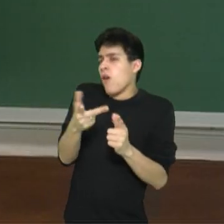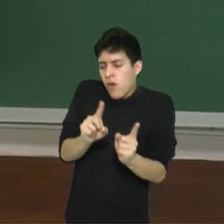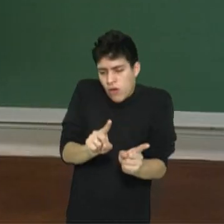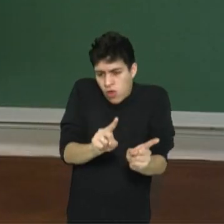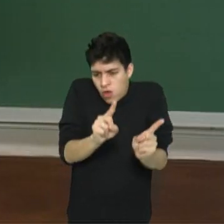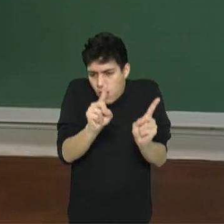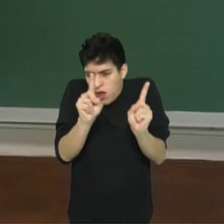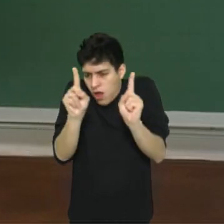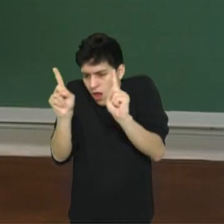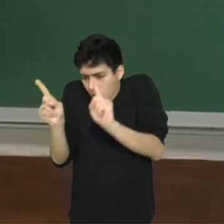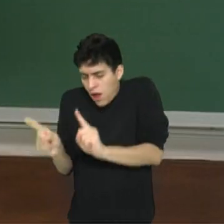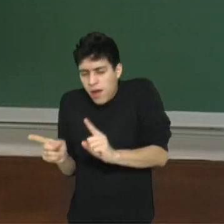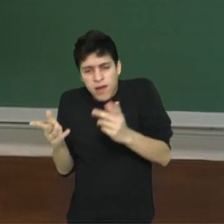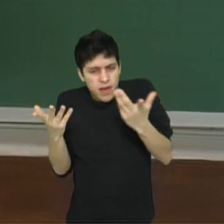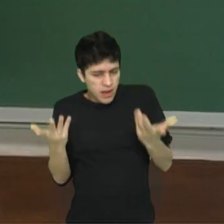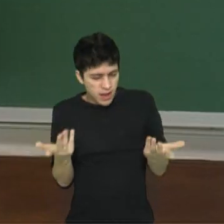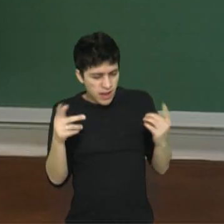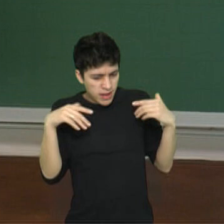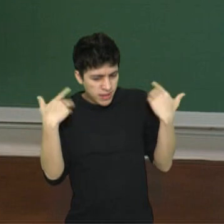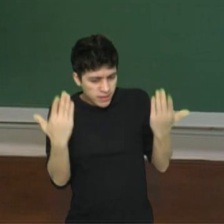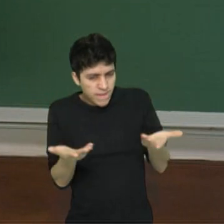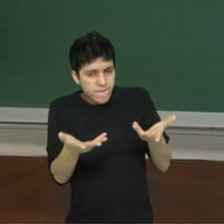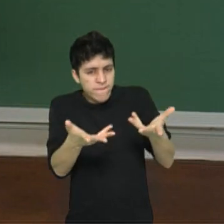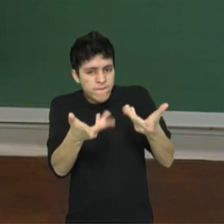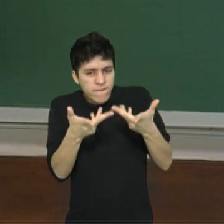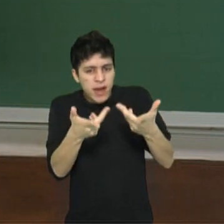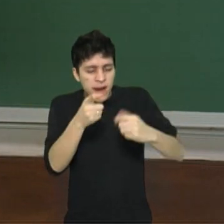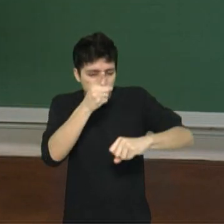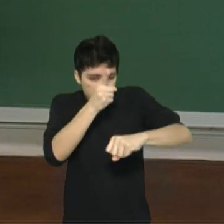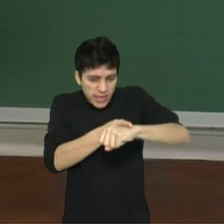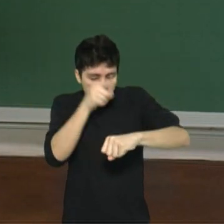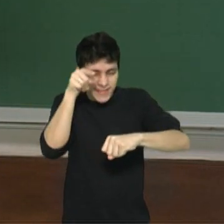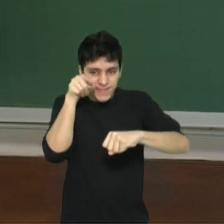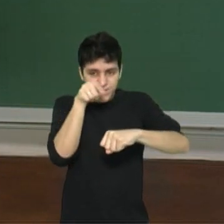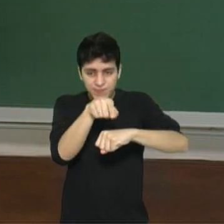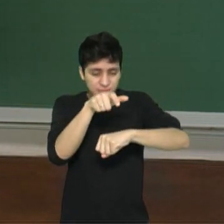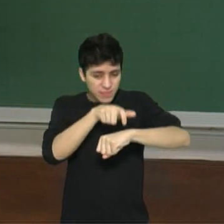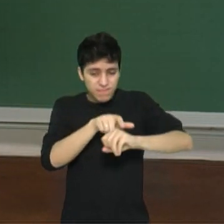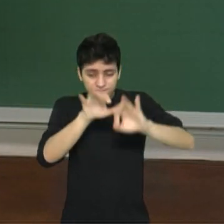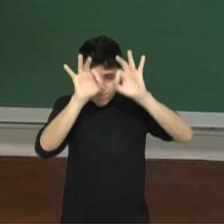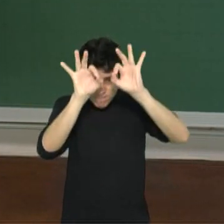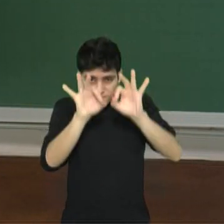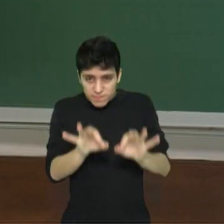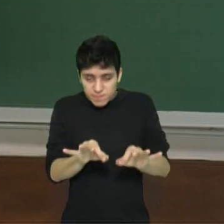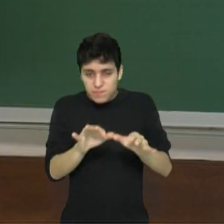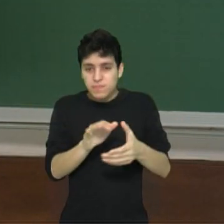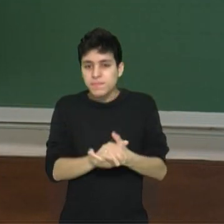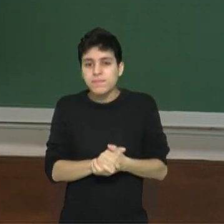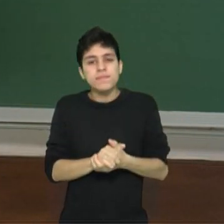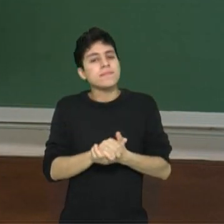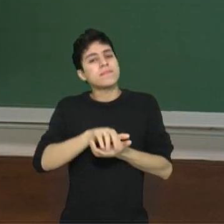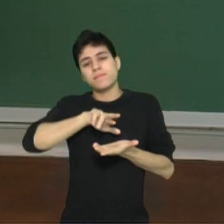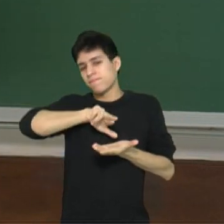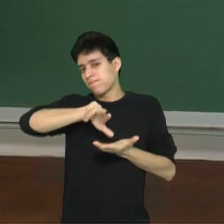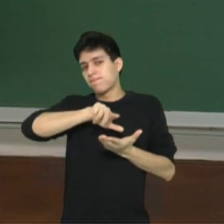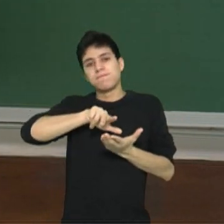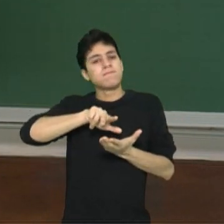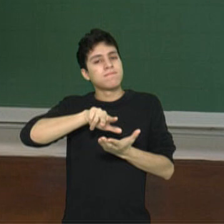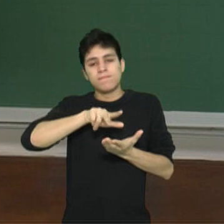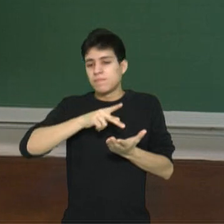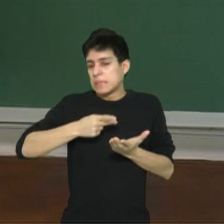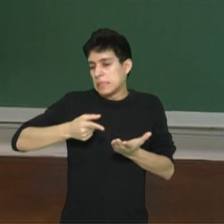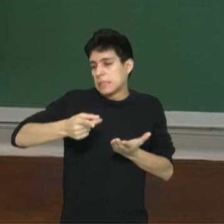a sua velocidade. Então, a velocidade do instante, daquele exato momento, né, ela não é constante,